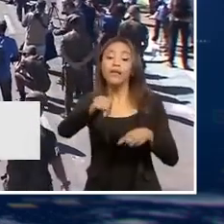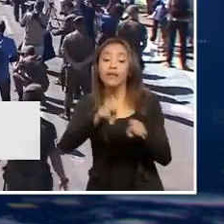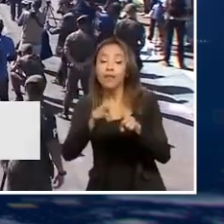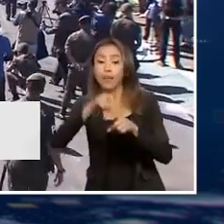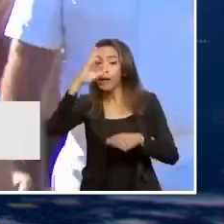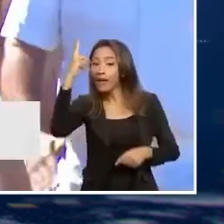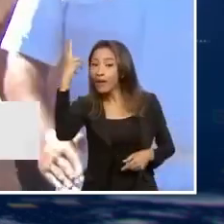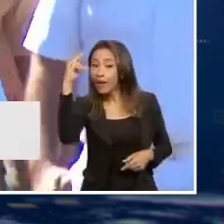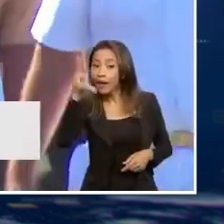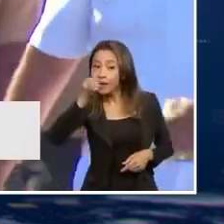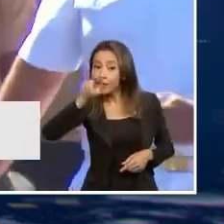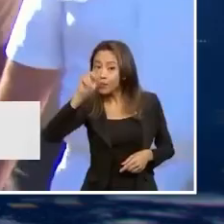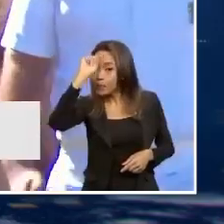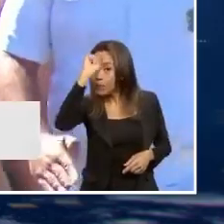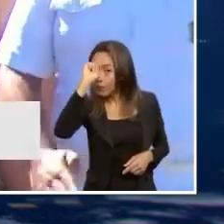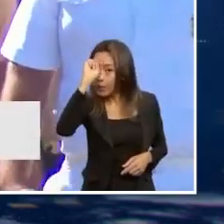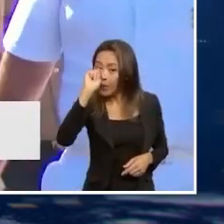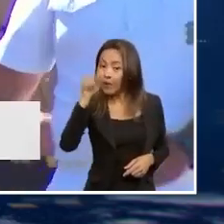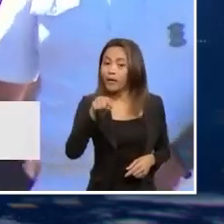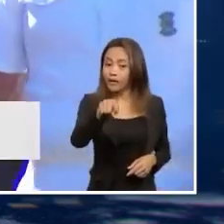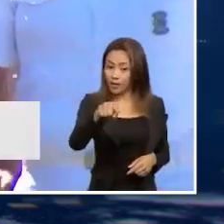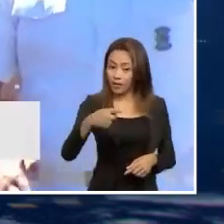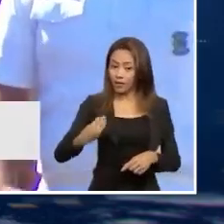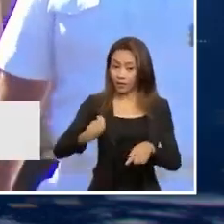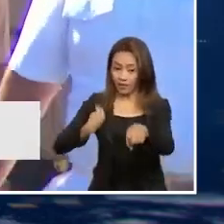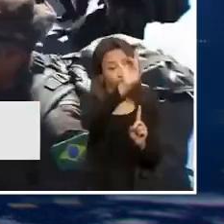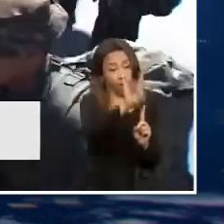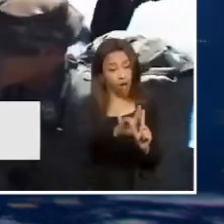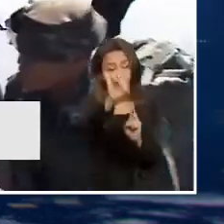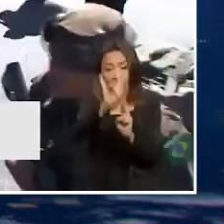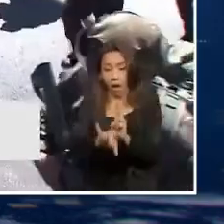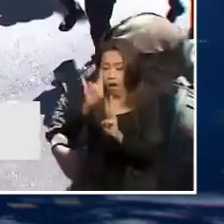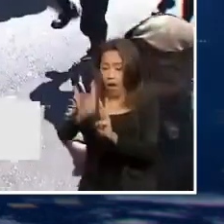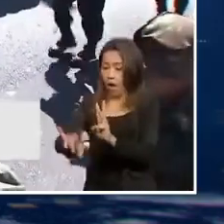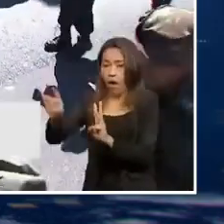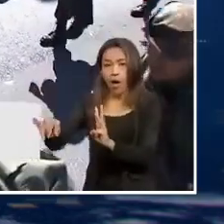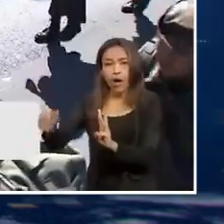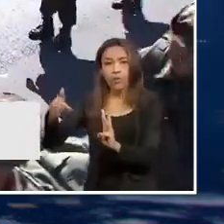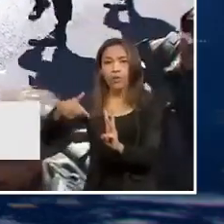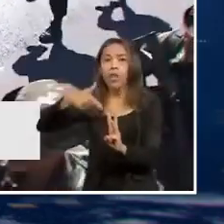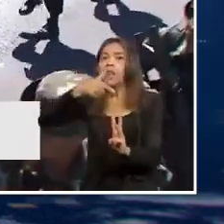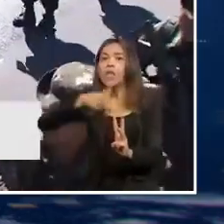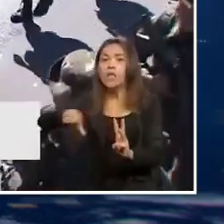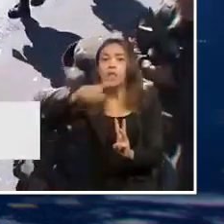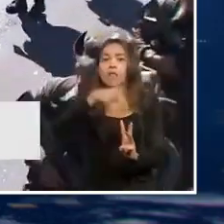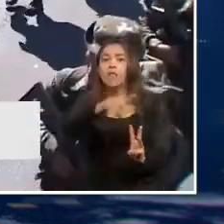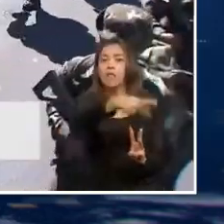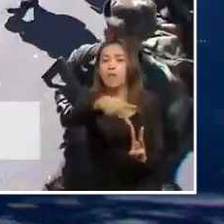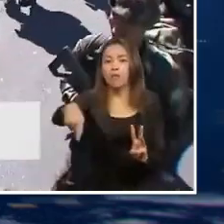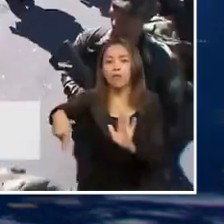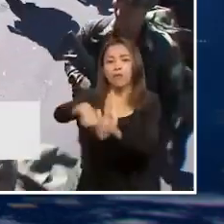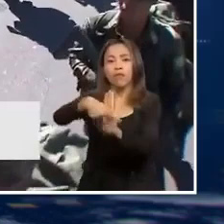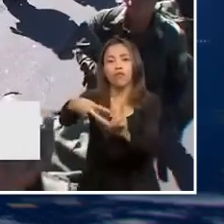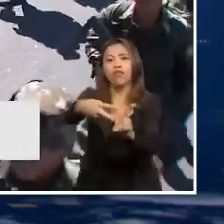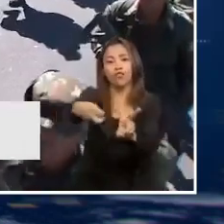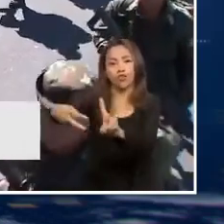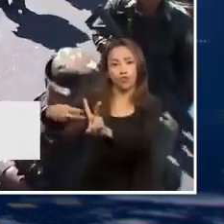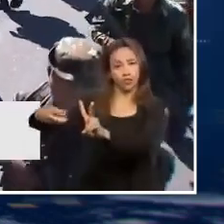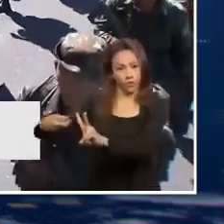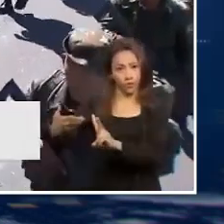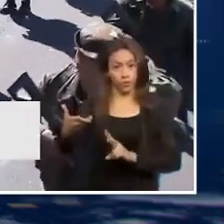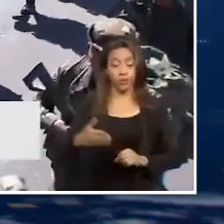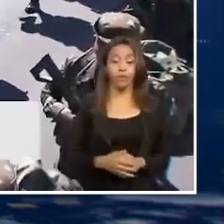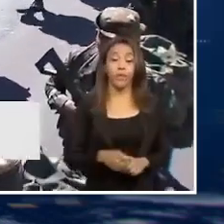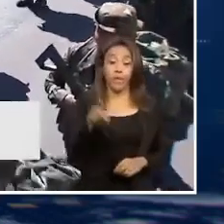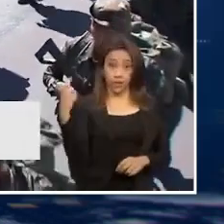fala que a inflação está baixando, que a carne baixou 10% só na semana passada. Mas a gente entende esse pessoal que é bolsonarista. Porque o pessoal